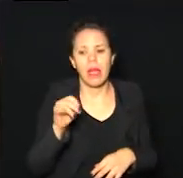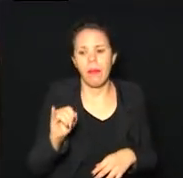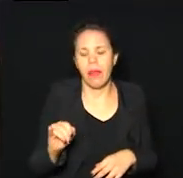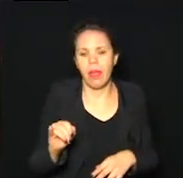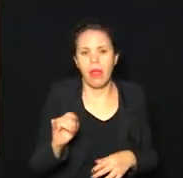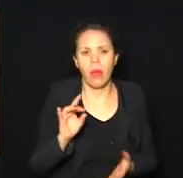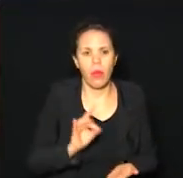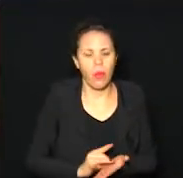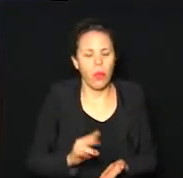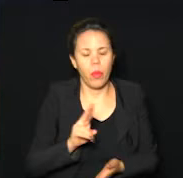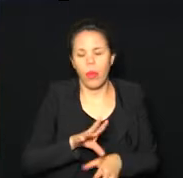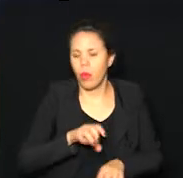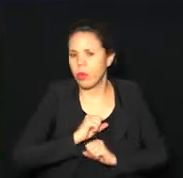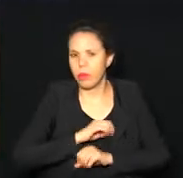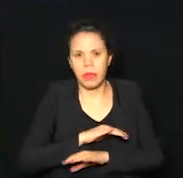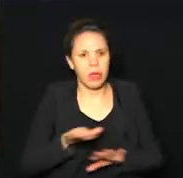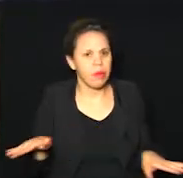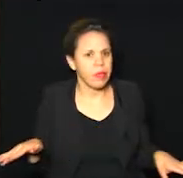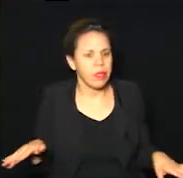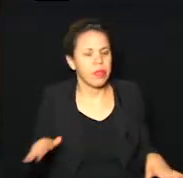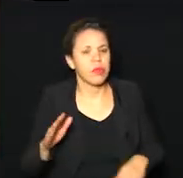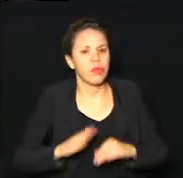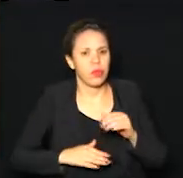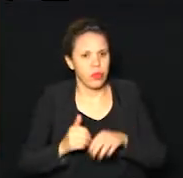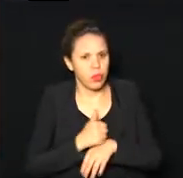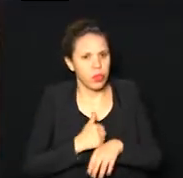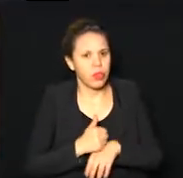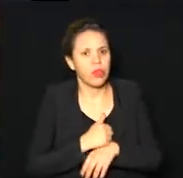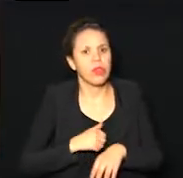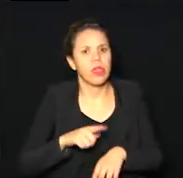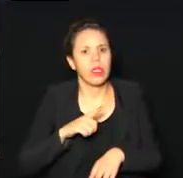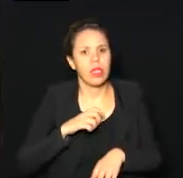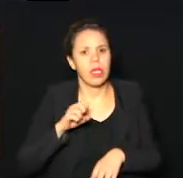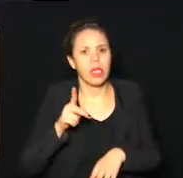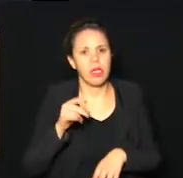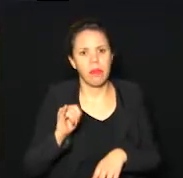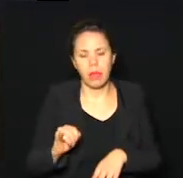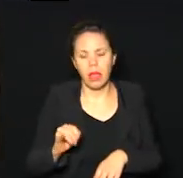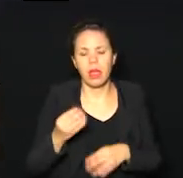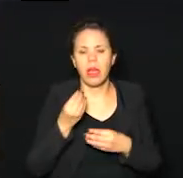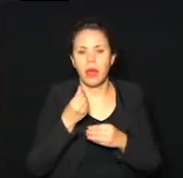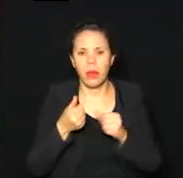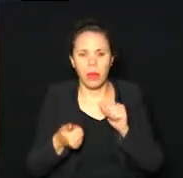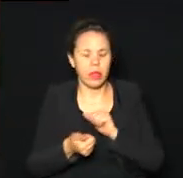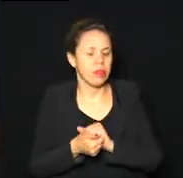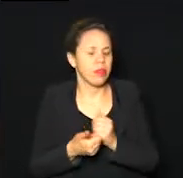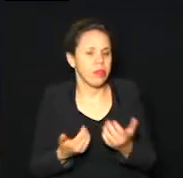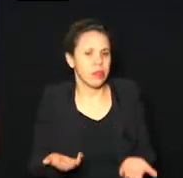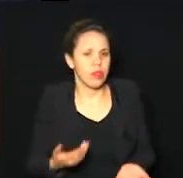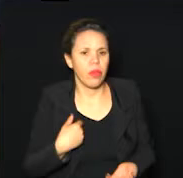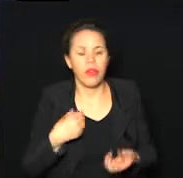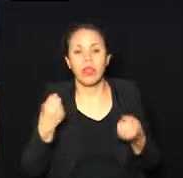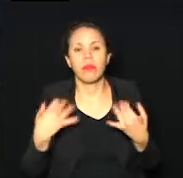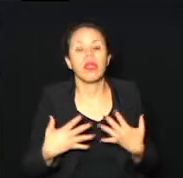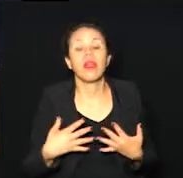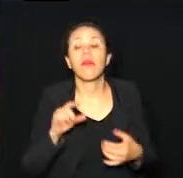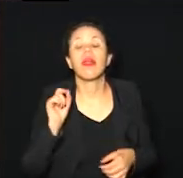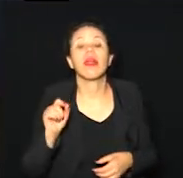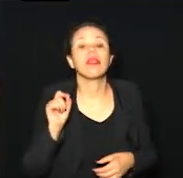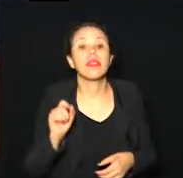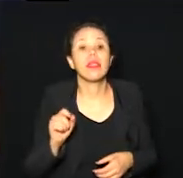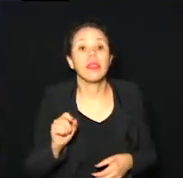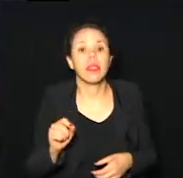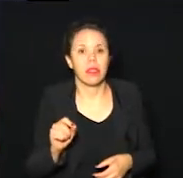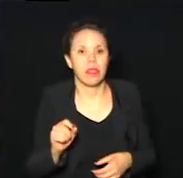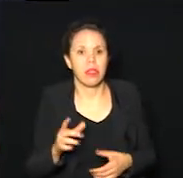não se contaminar mais. Os profissionais têm que ter os EPIs que sejam de qualidade. E eu vou explicar para quem isso aí. Se eu estou num